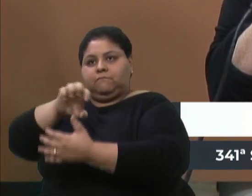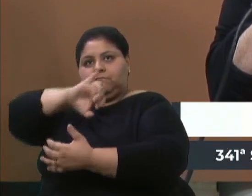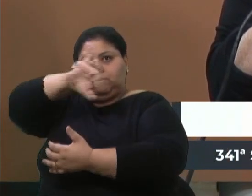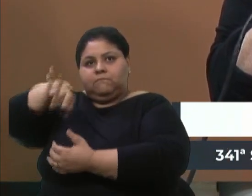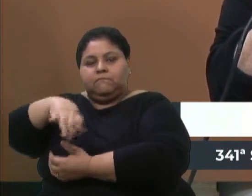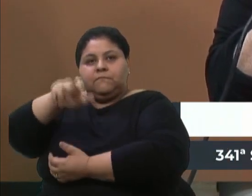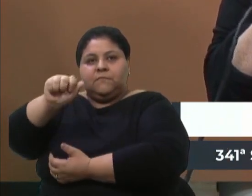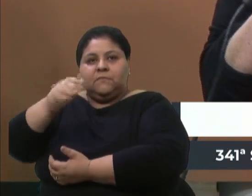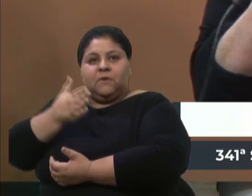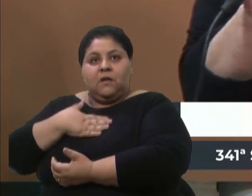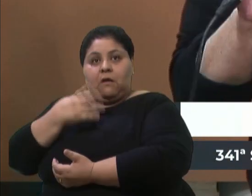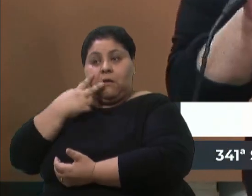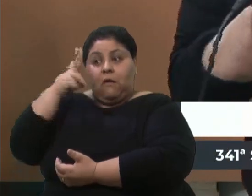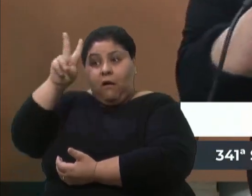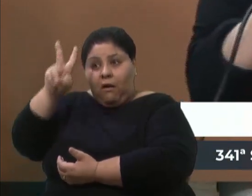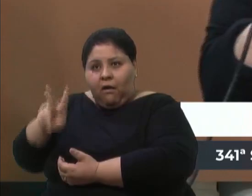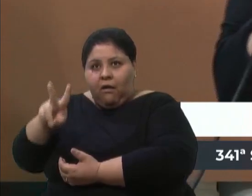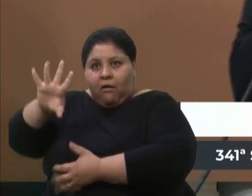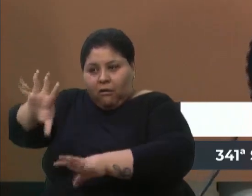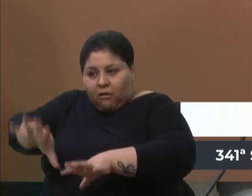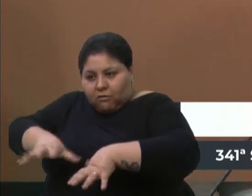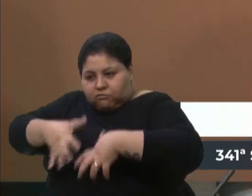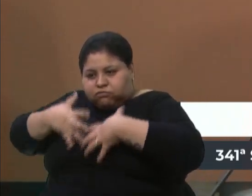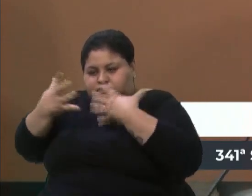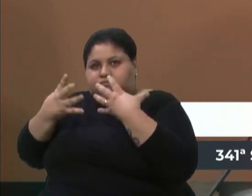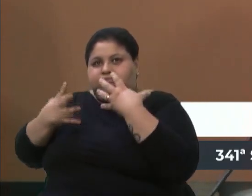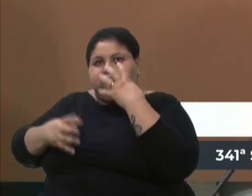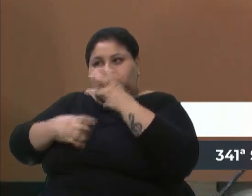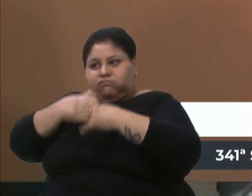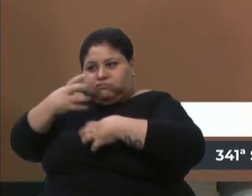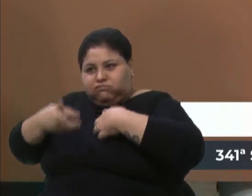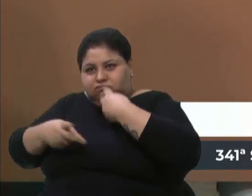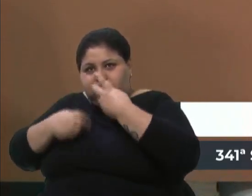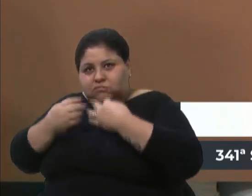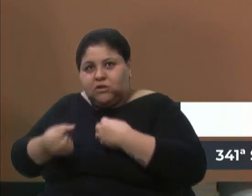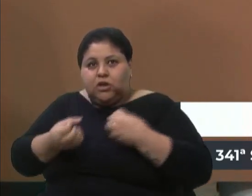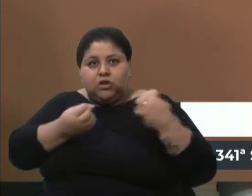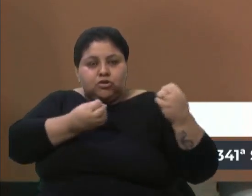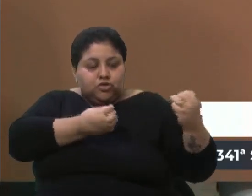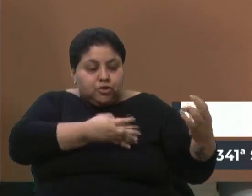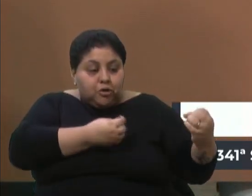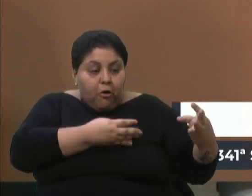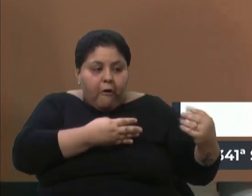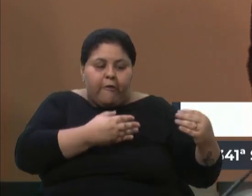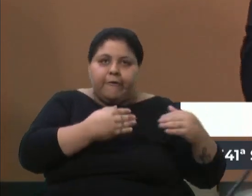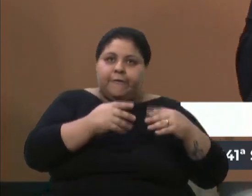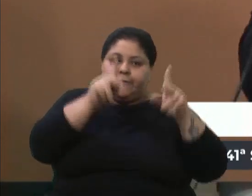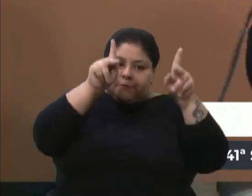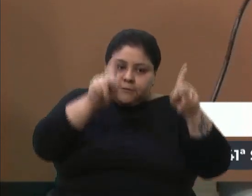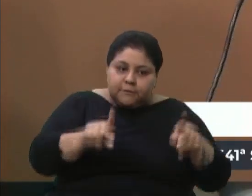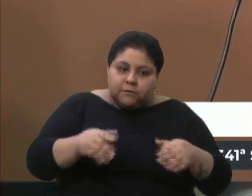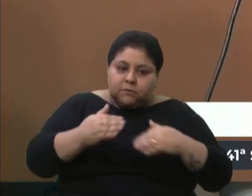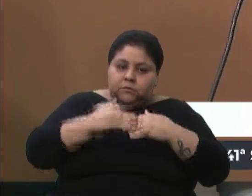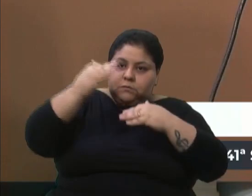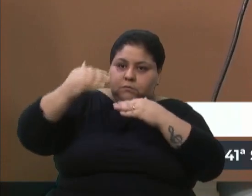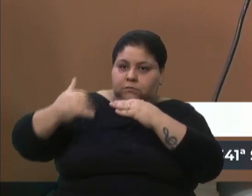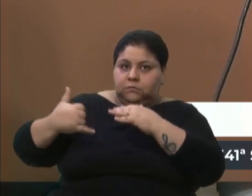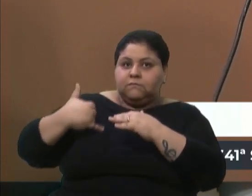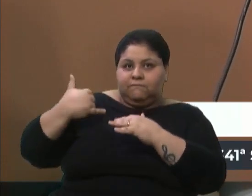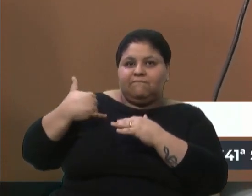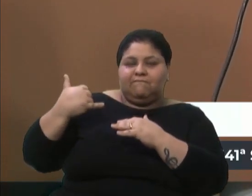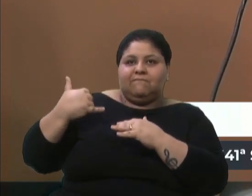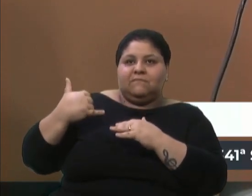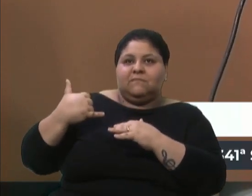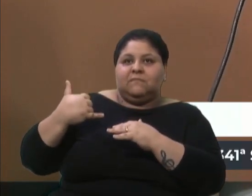eu vi a vontade, estava misturado, eram jovens e eram pessoas de idade. É para essas que nós temos que dar